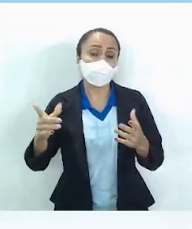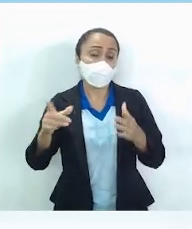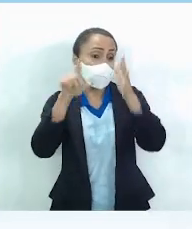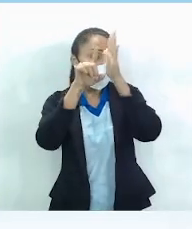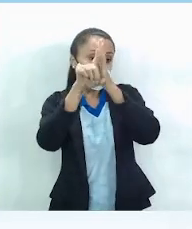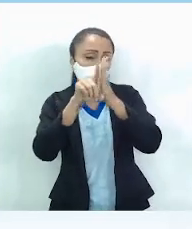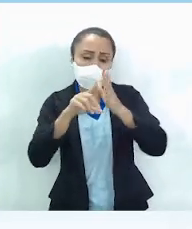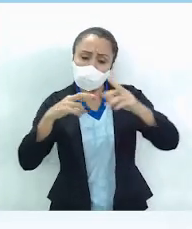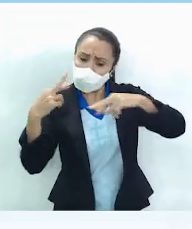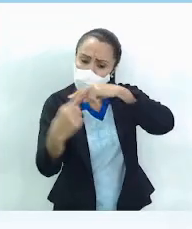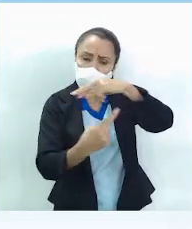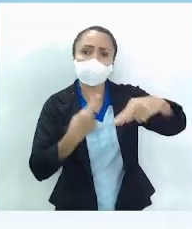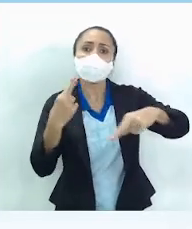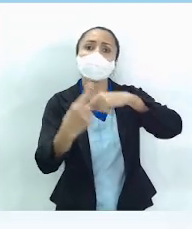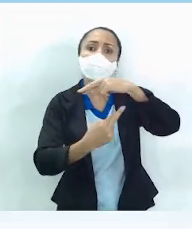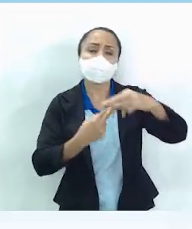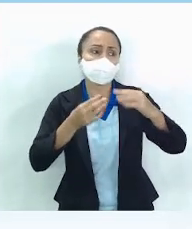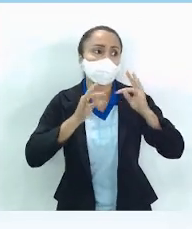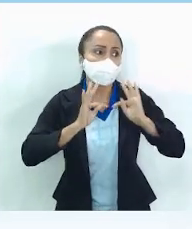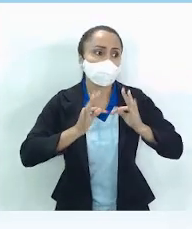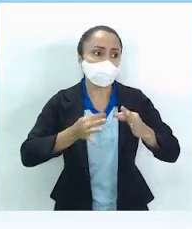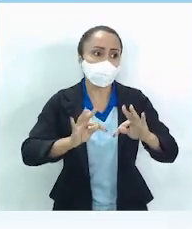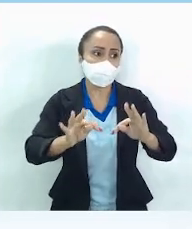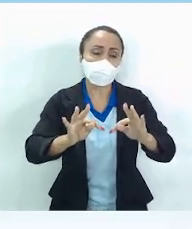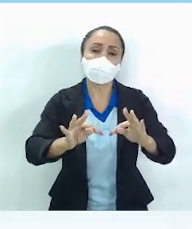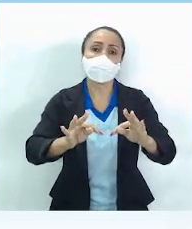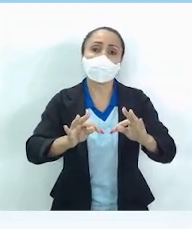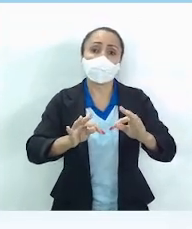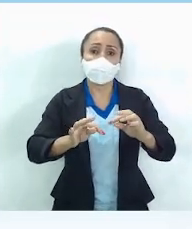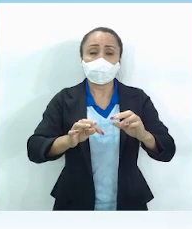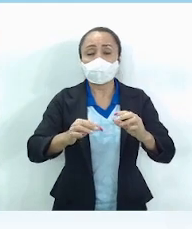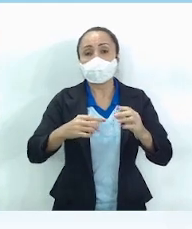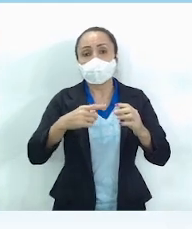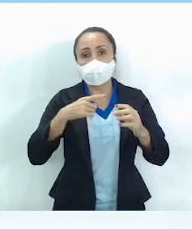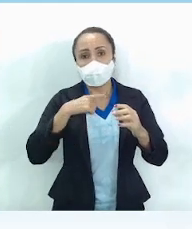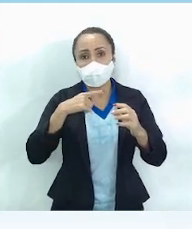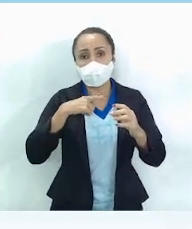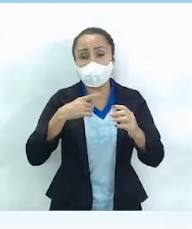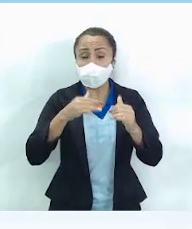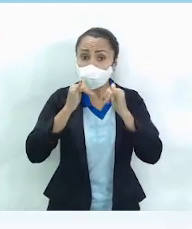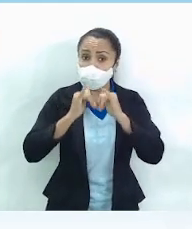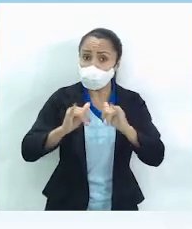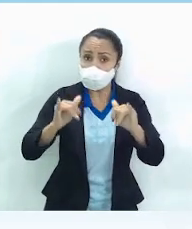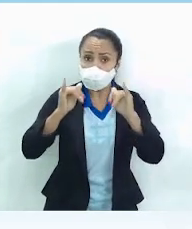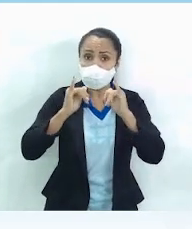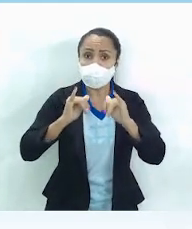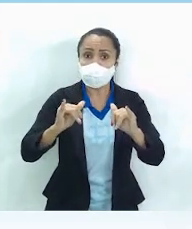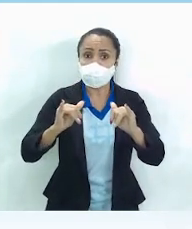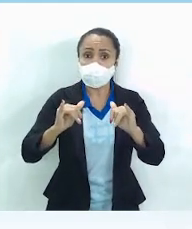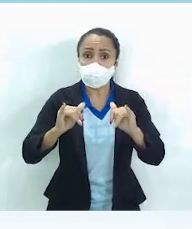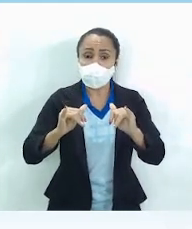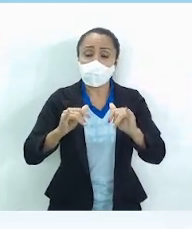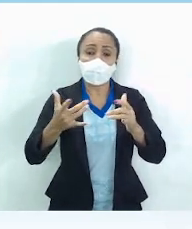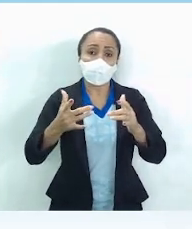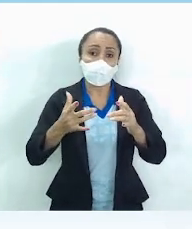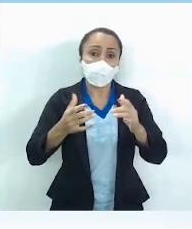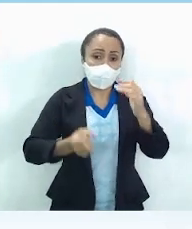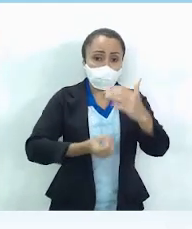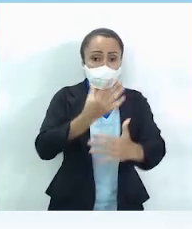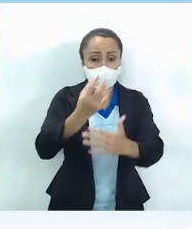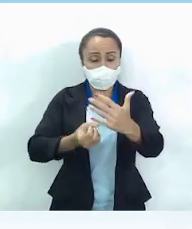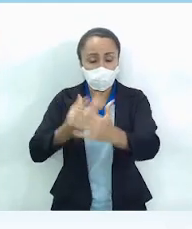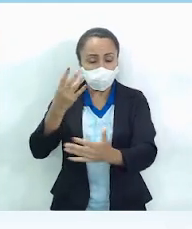às revoluções tecnológicas que proporcionaram a formação de polos industriais no